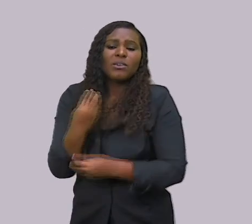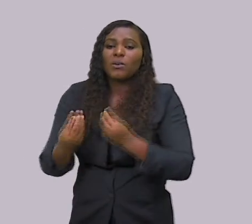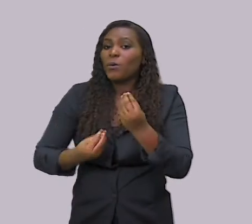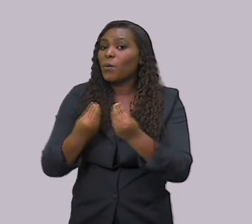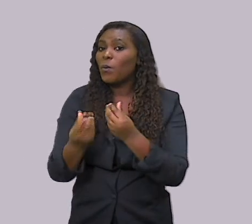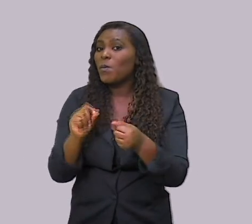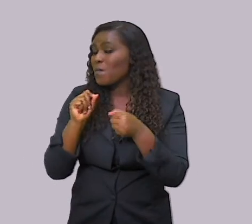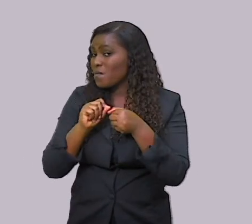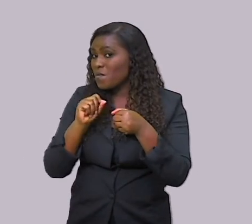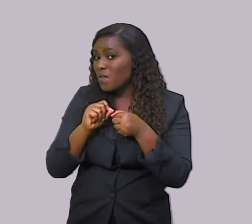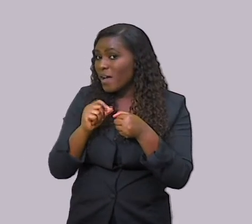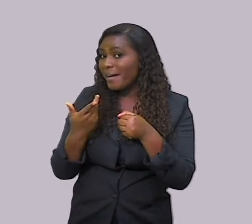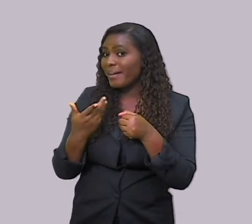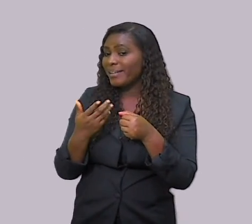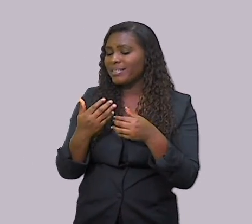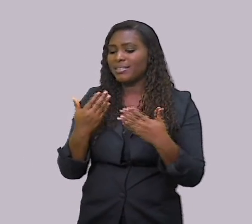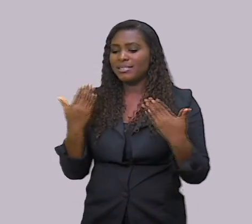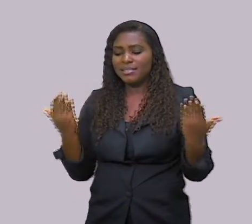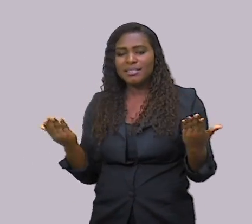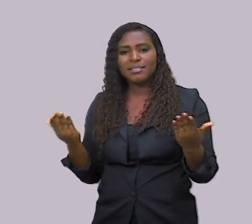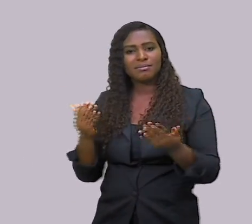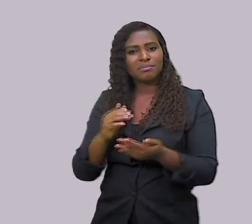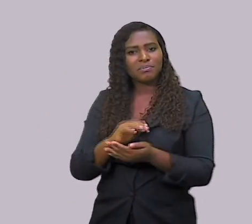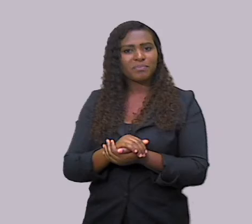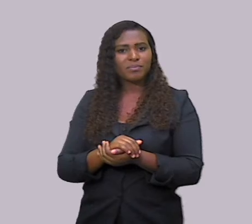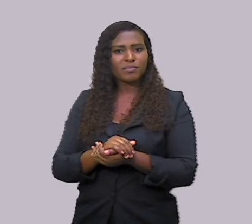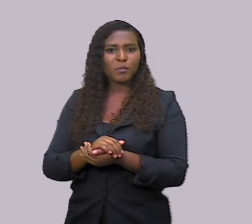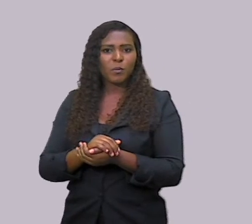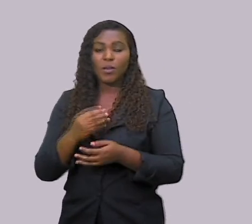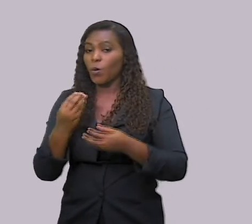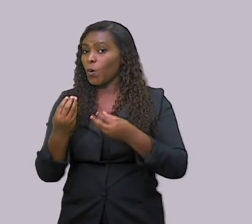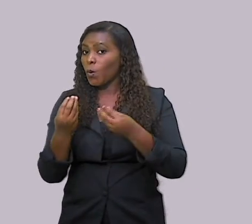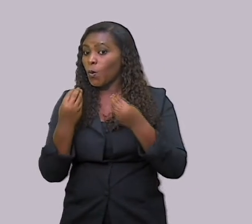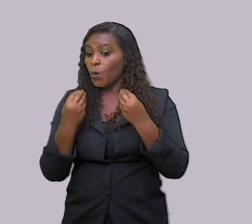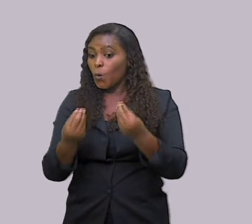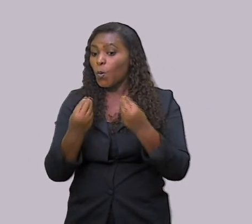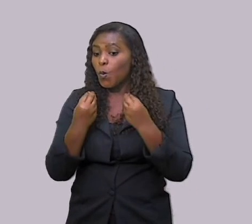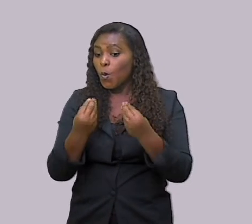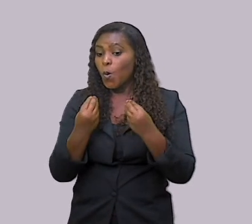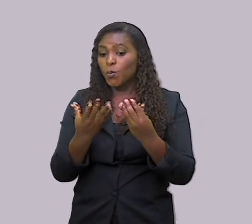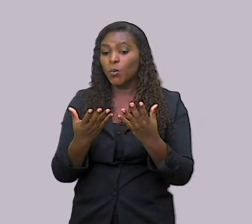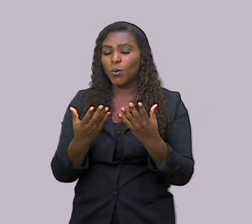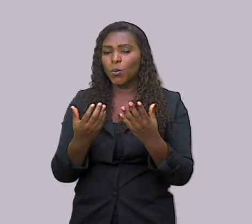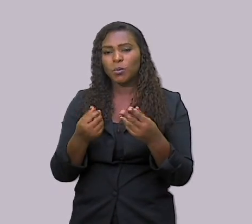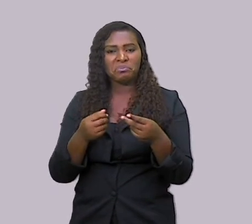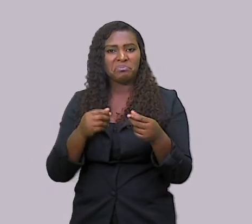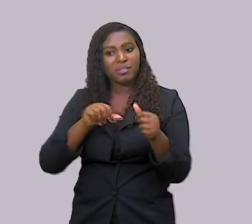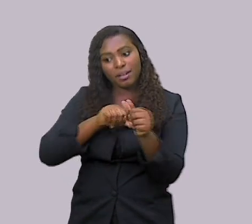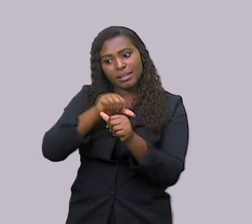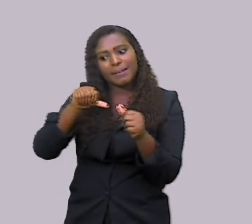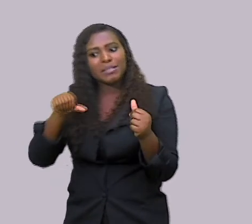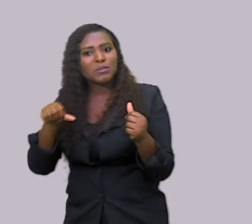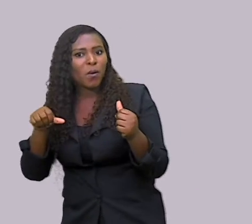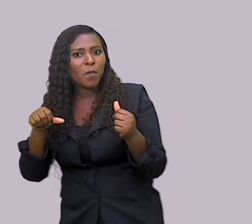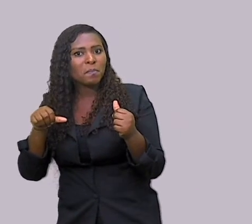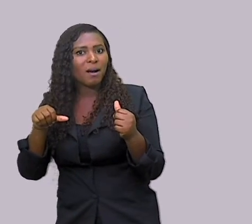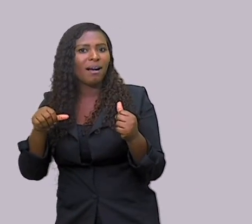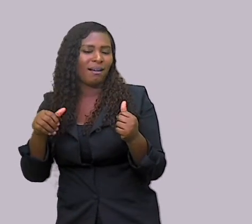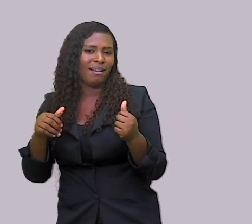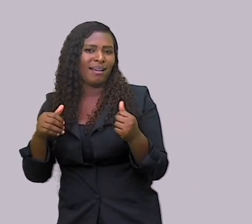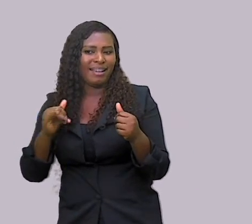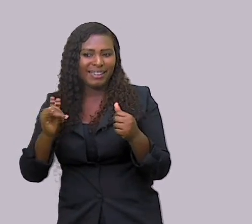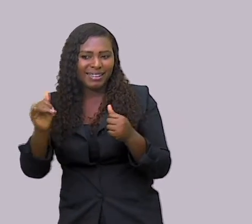vai fazer isso ser transformado. Quais são os tipos de energia que eu tenho à minha